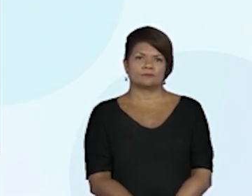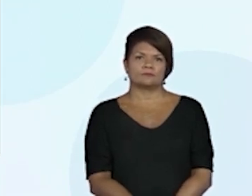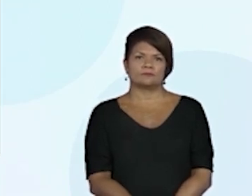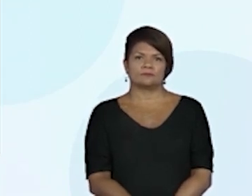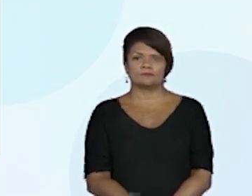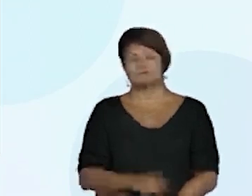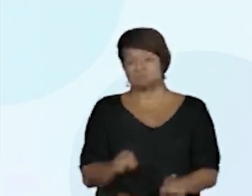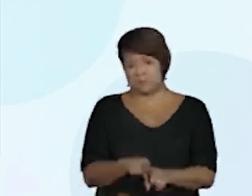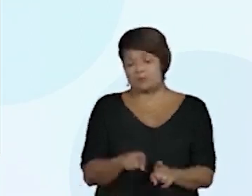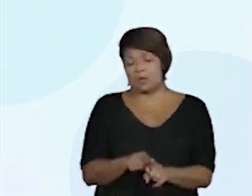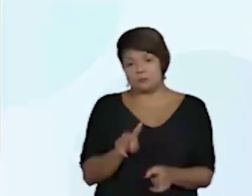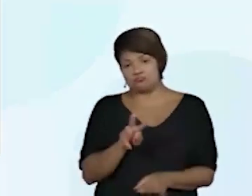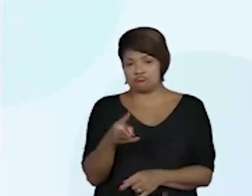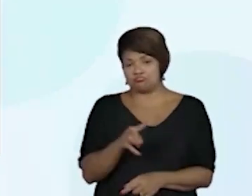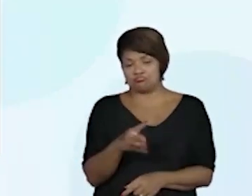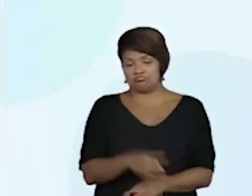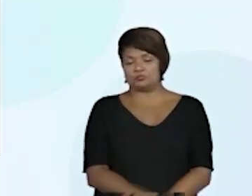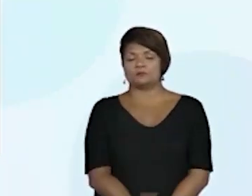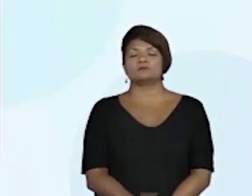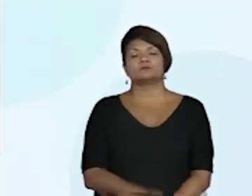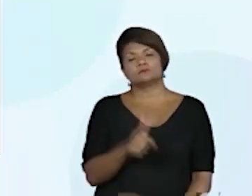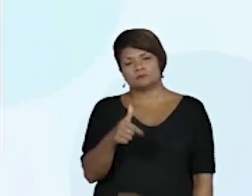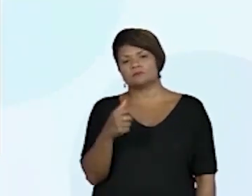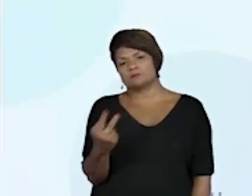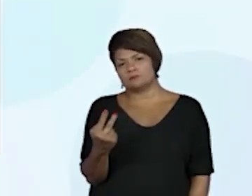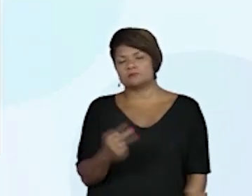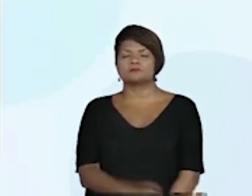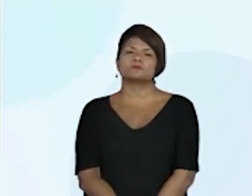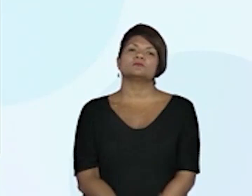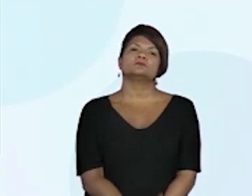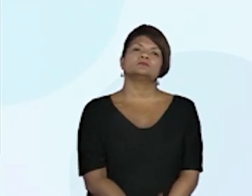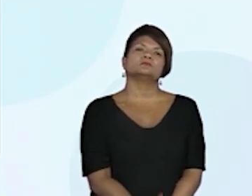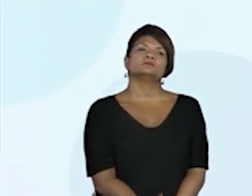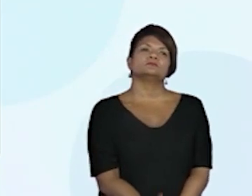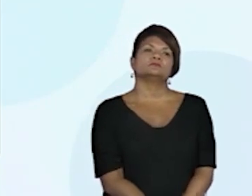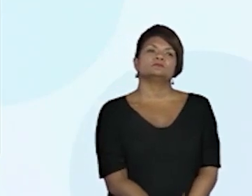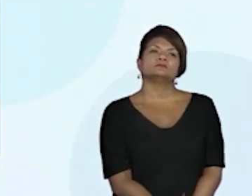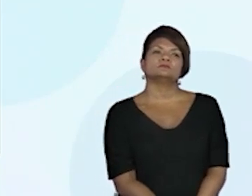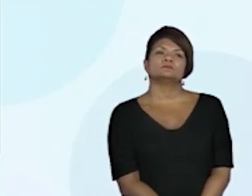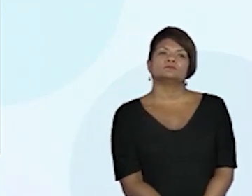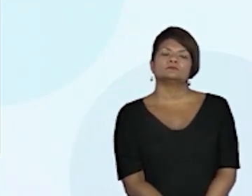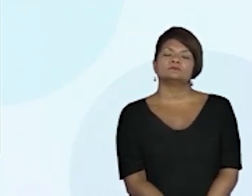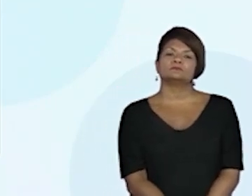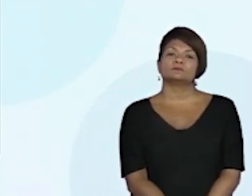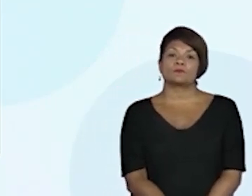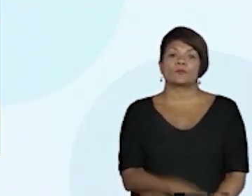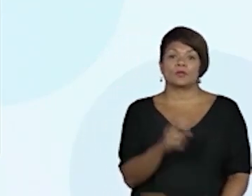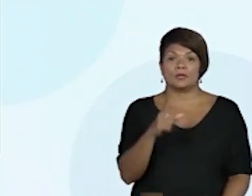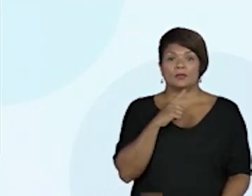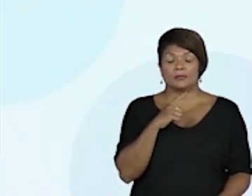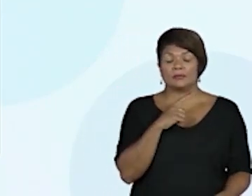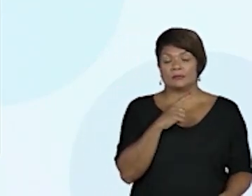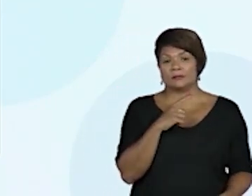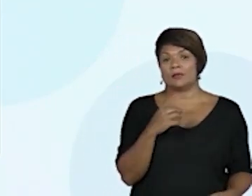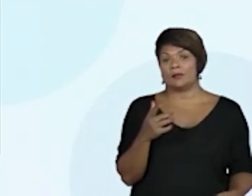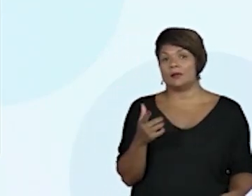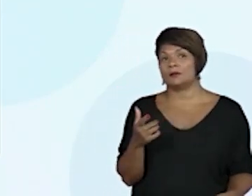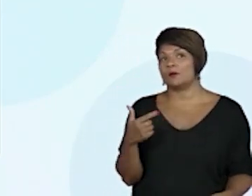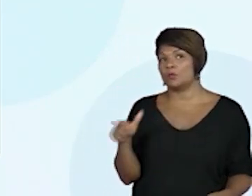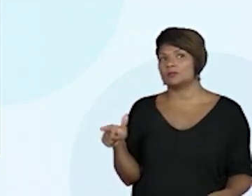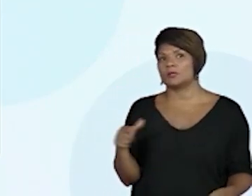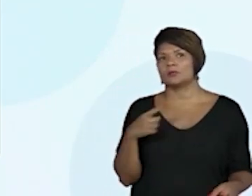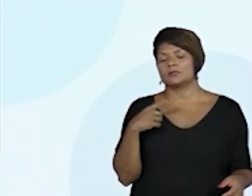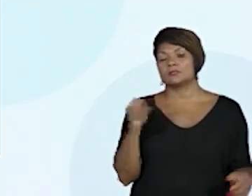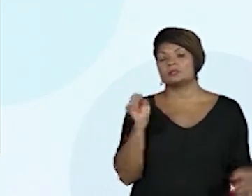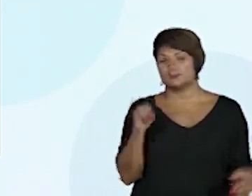Podíamos usar aqui o mais 2 e daria 72. Isso. O aluno Guilherme disse, né? Essa, a segunda opção que nós demos, ao invés